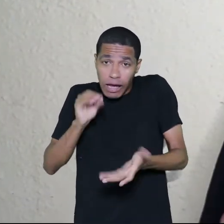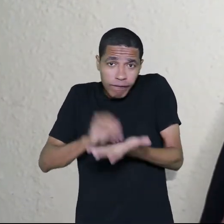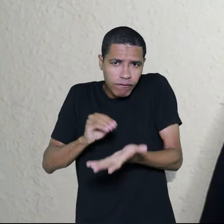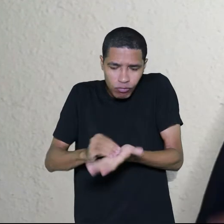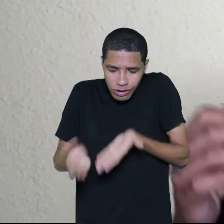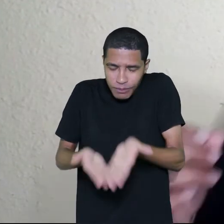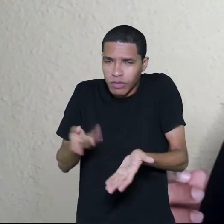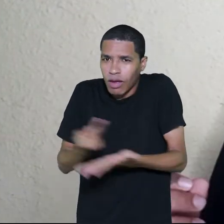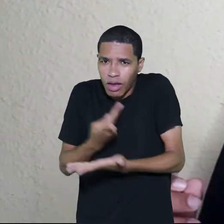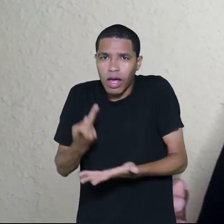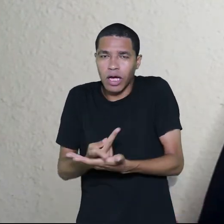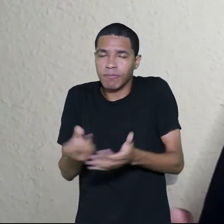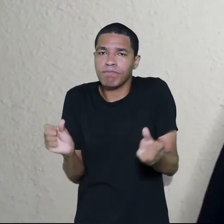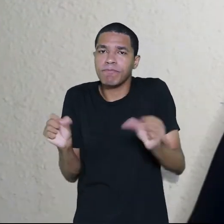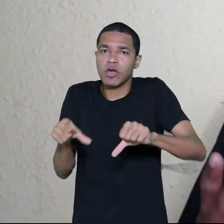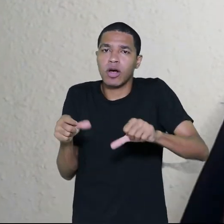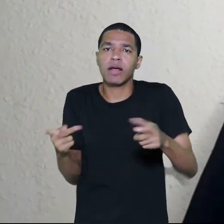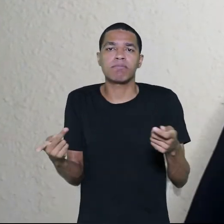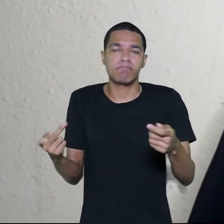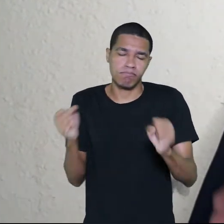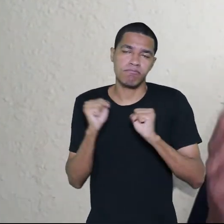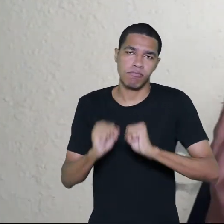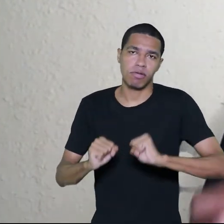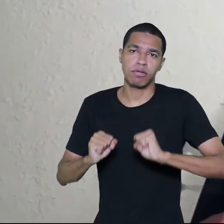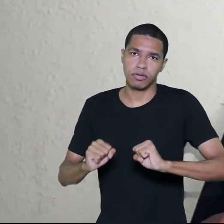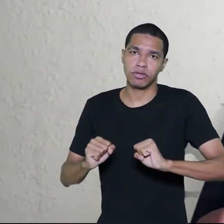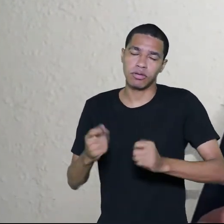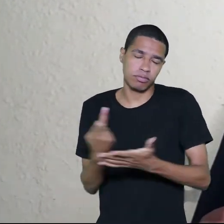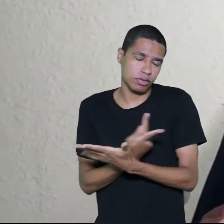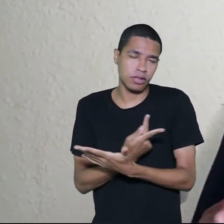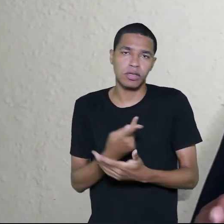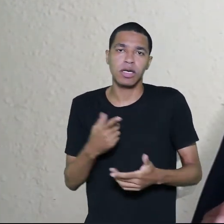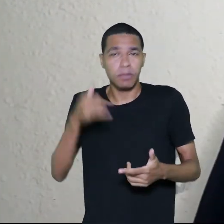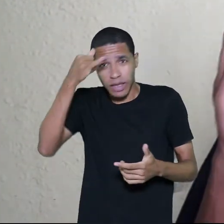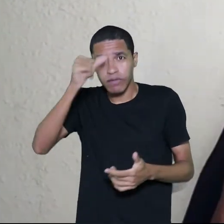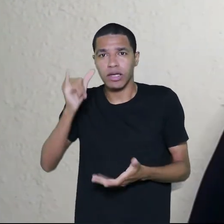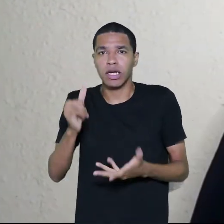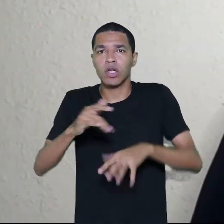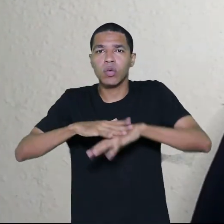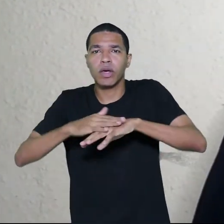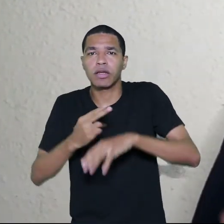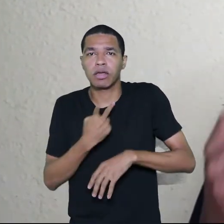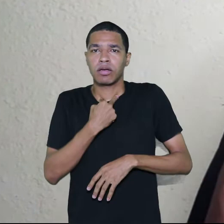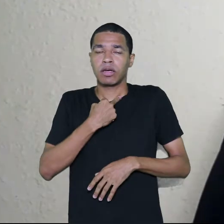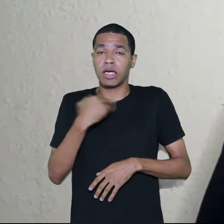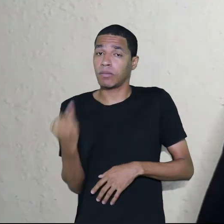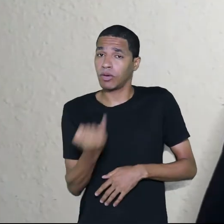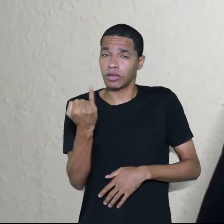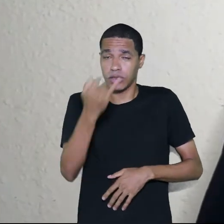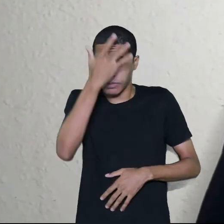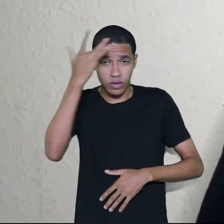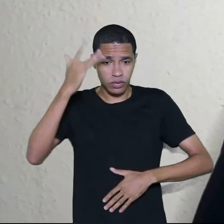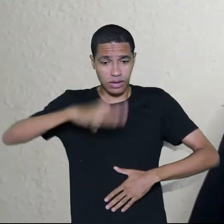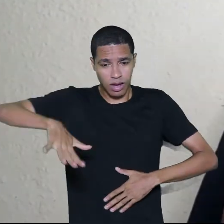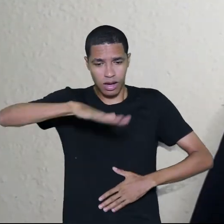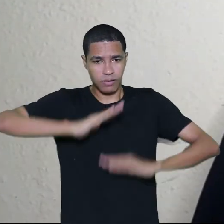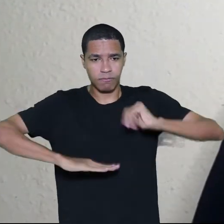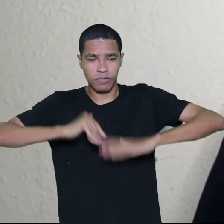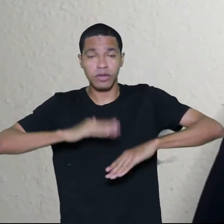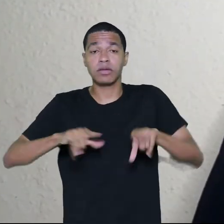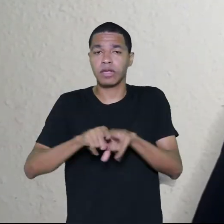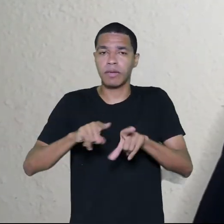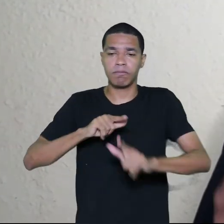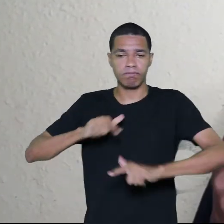tratamento inadequado pode piorar a lesão. Então, por causa desses riscos ocupacionais, é muito importante que os profissionais da área e